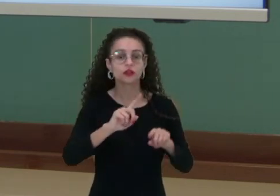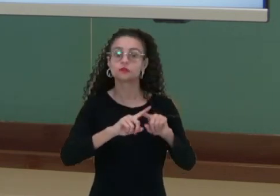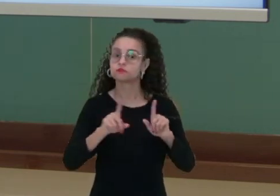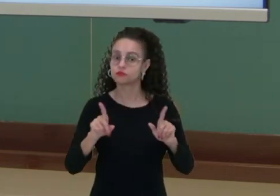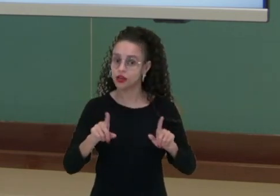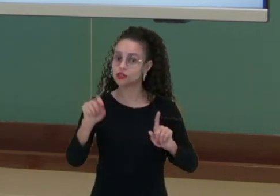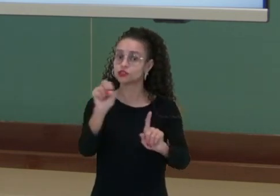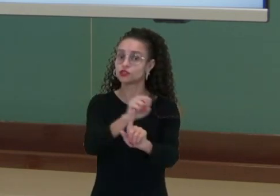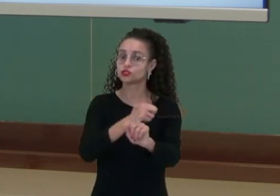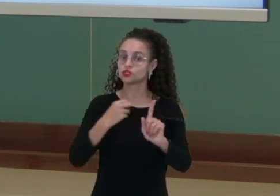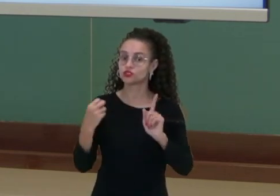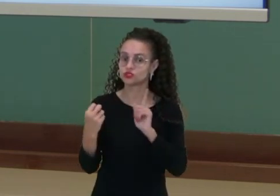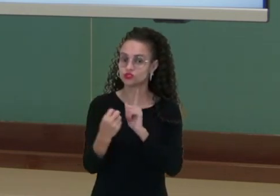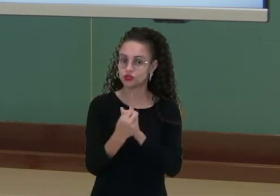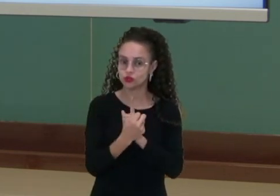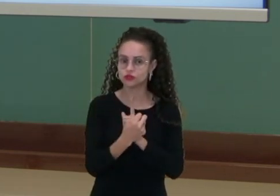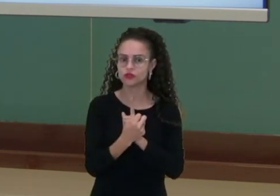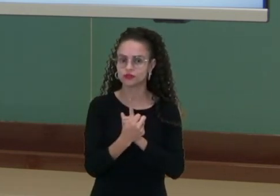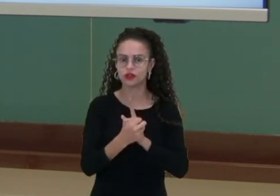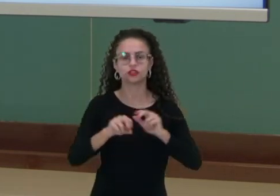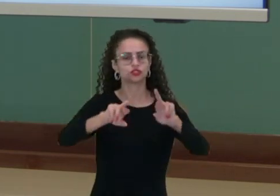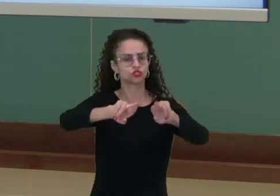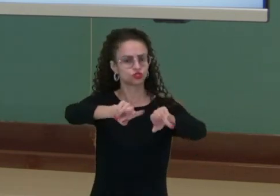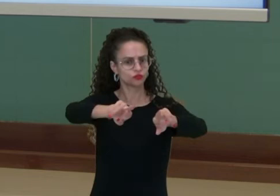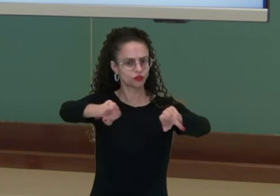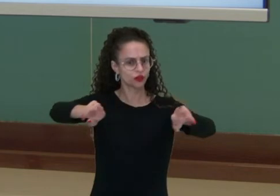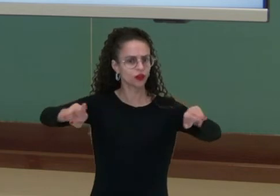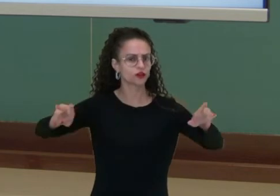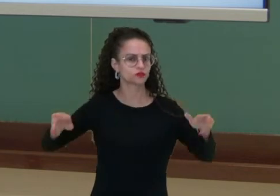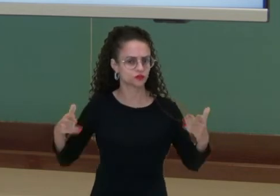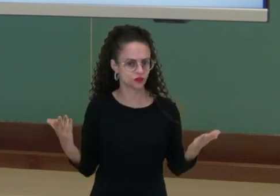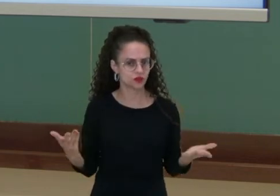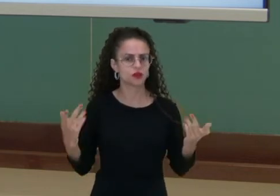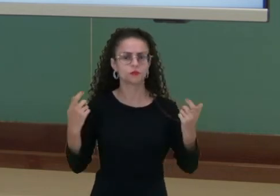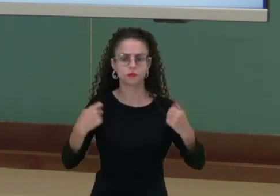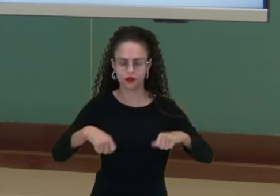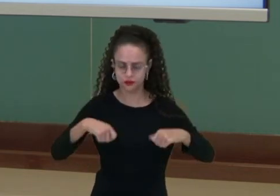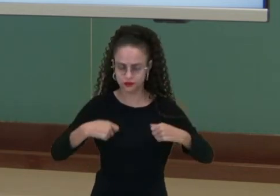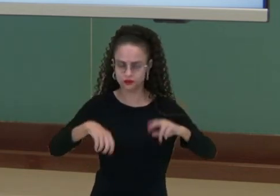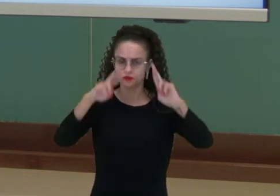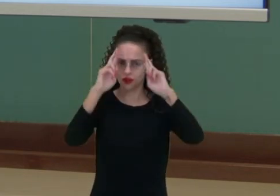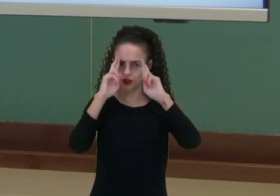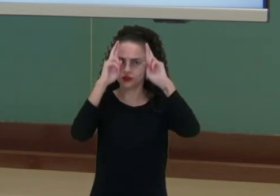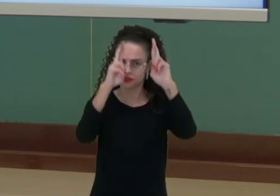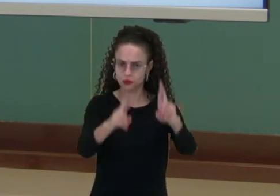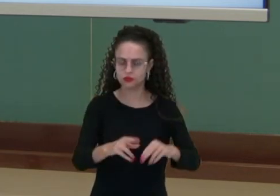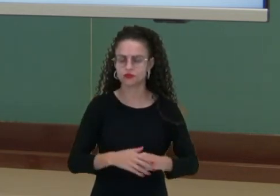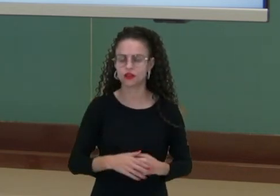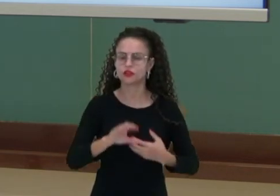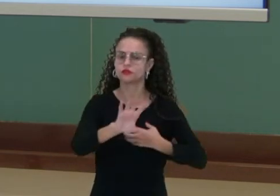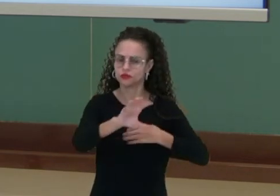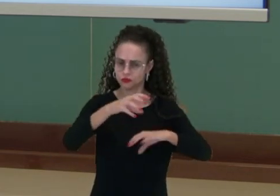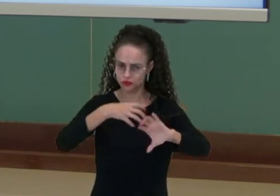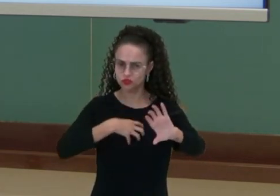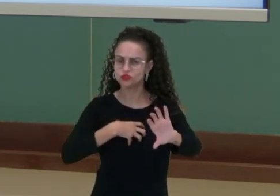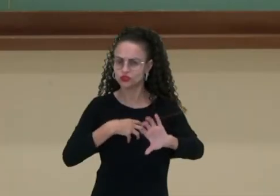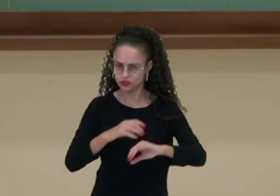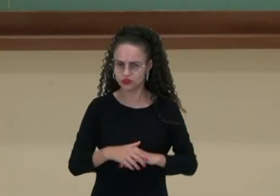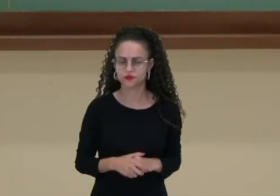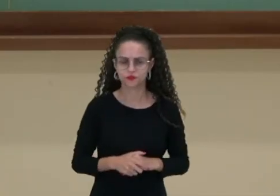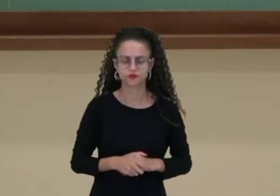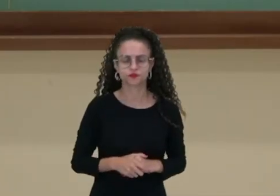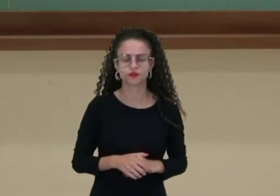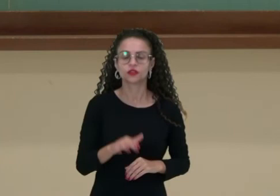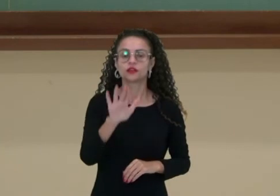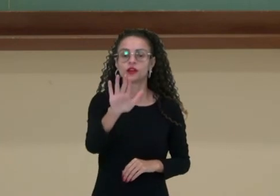uma sociedade de uma diversidade e que devemos respeitar muito. Se coloque no lugar do outro.